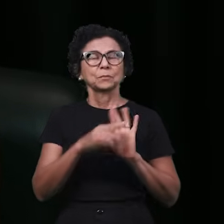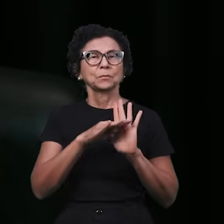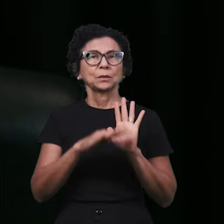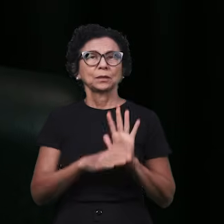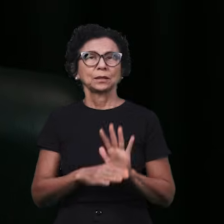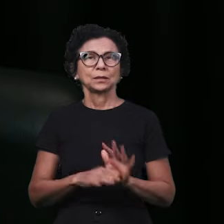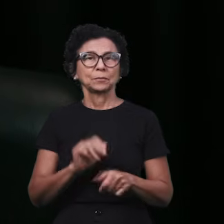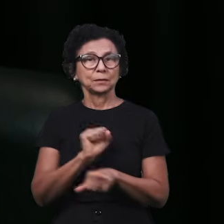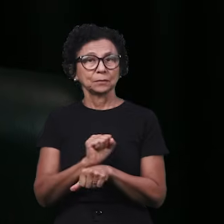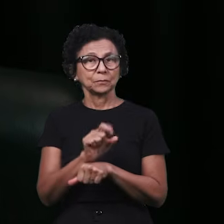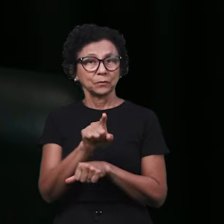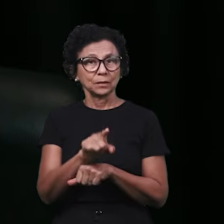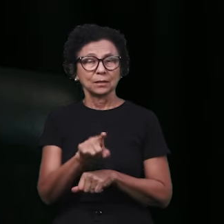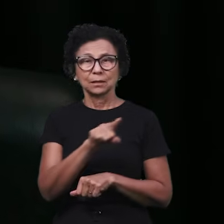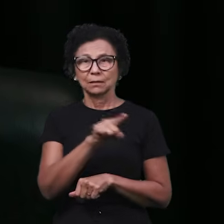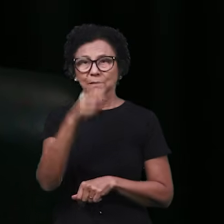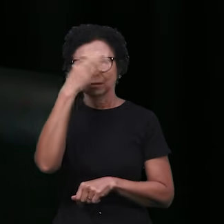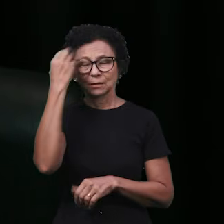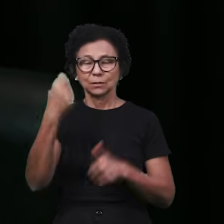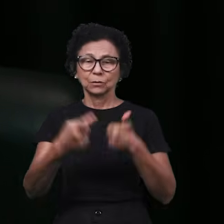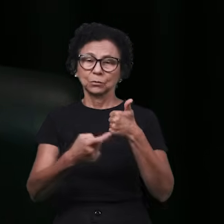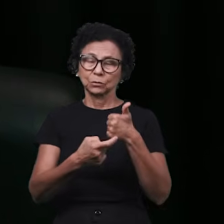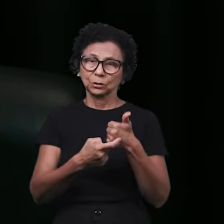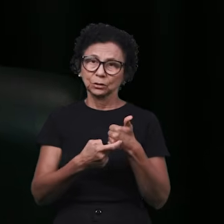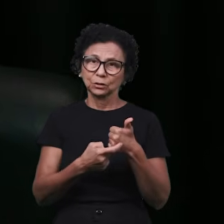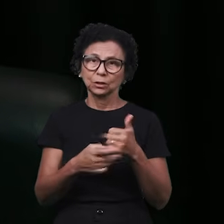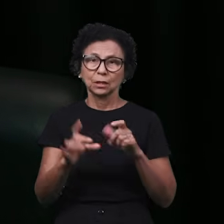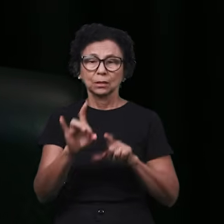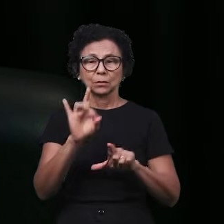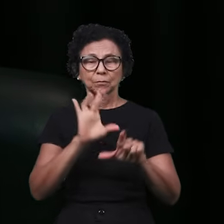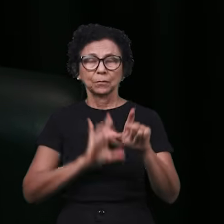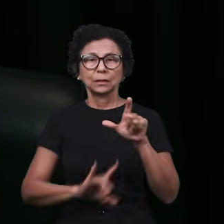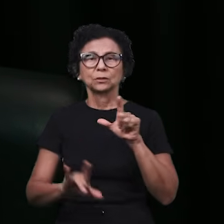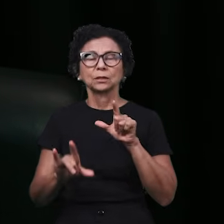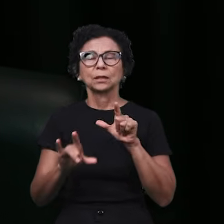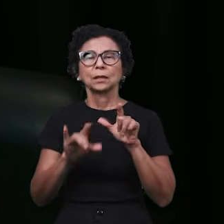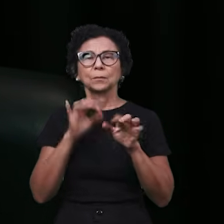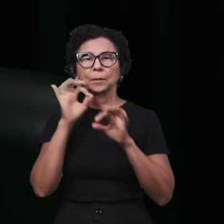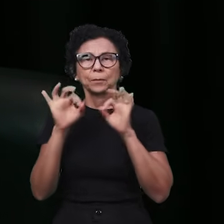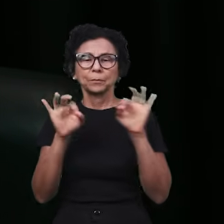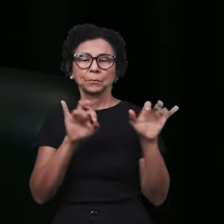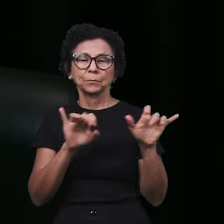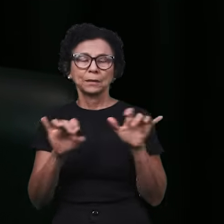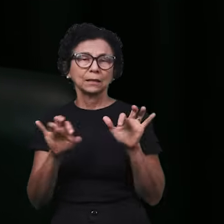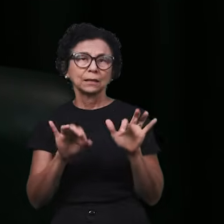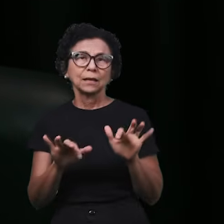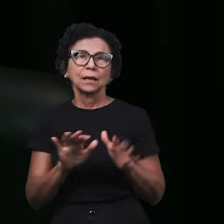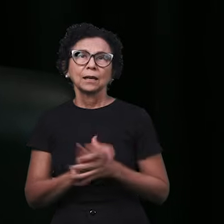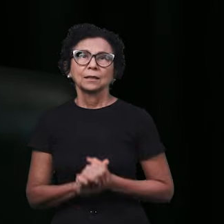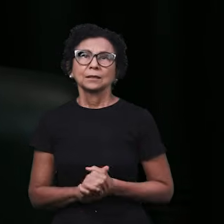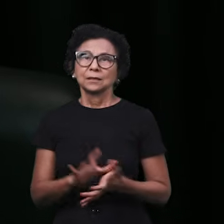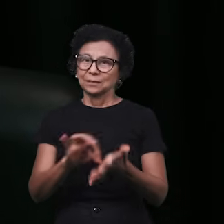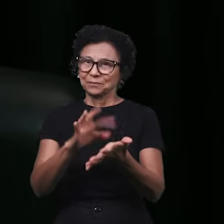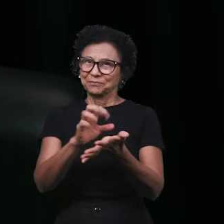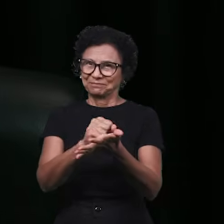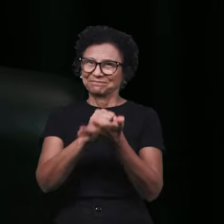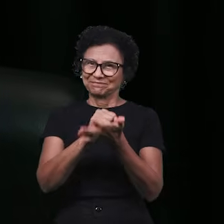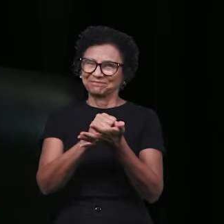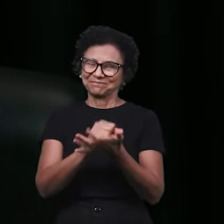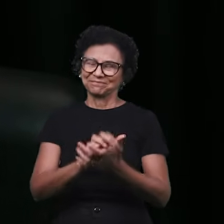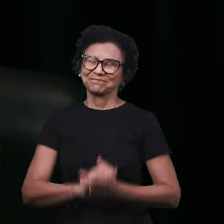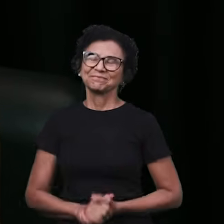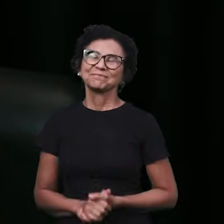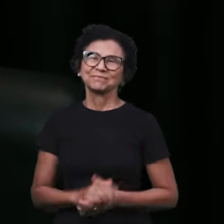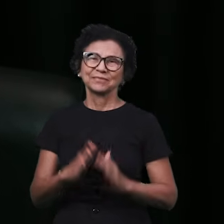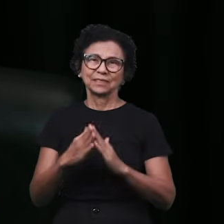Não esquecem de curtir, compartilhar, comentar e não deixe de se inscrever também no canal da Igreja Cristã Maranata. Quero